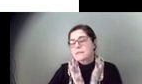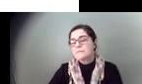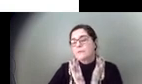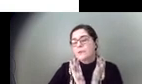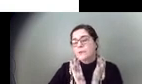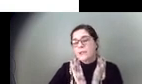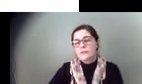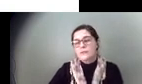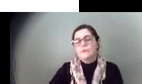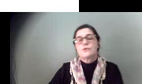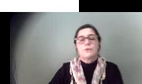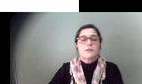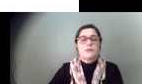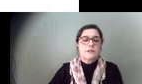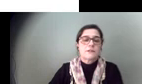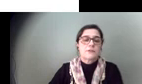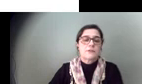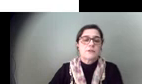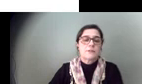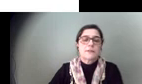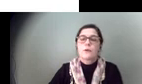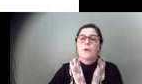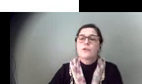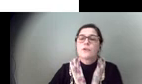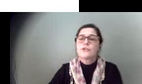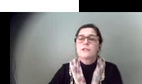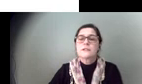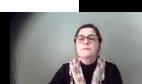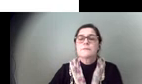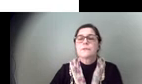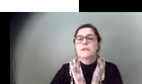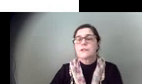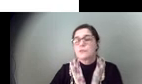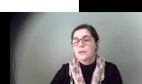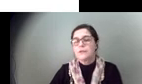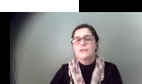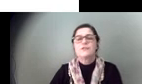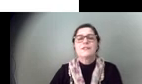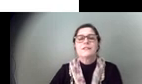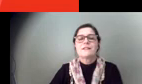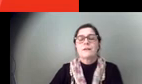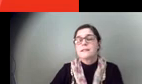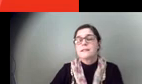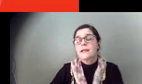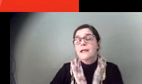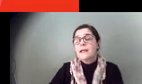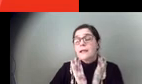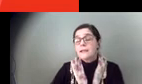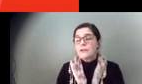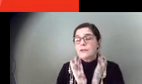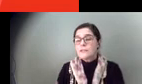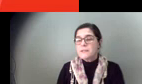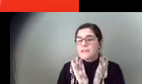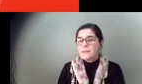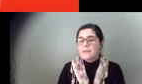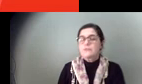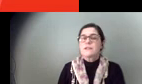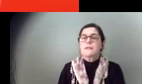principais orientações sobre as nossas ações pedagógicas, Isso bem no início das aulas. E aí